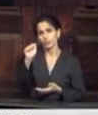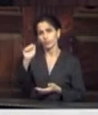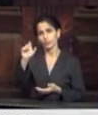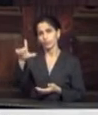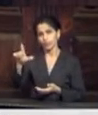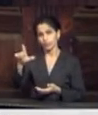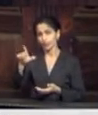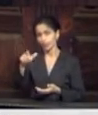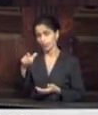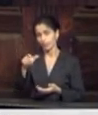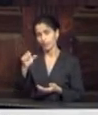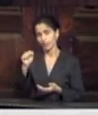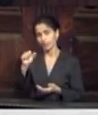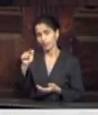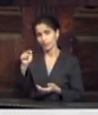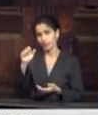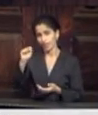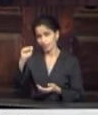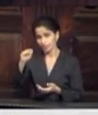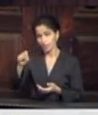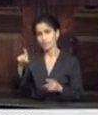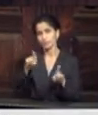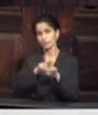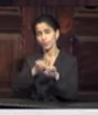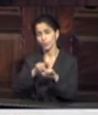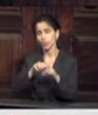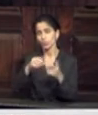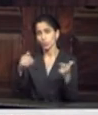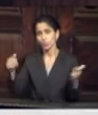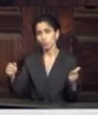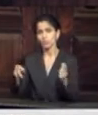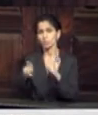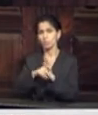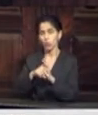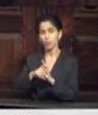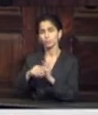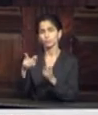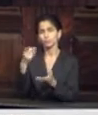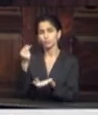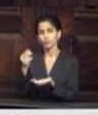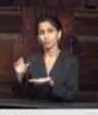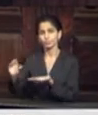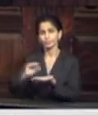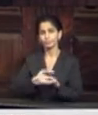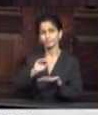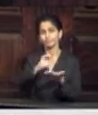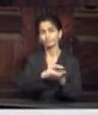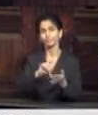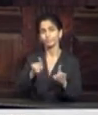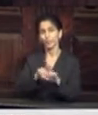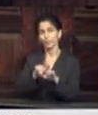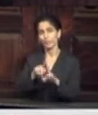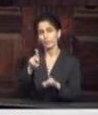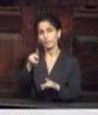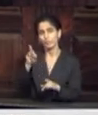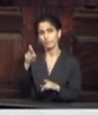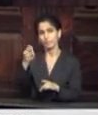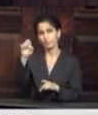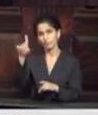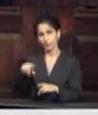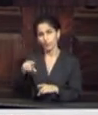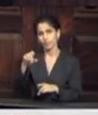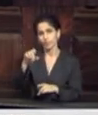educação, royalties e recursos também do Fundo Social do Petróleo. Com o processo de entrega do pré-sal às grandes